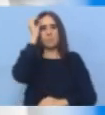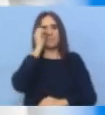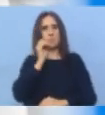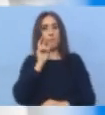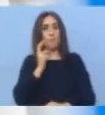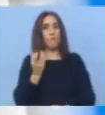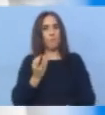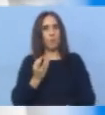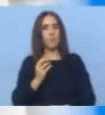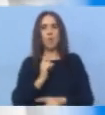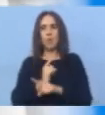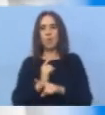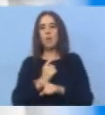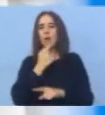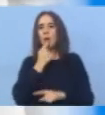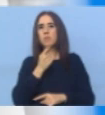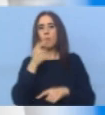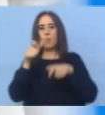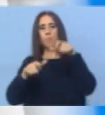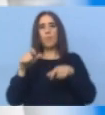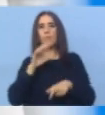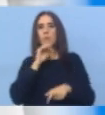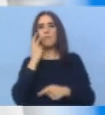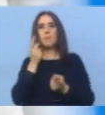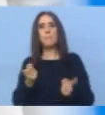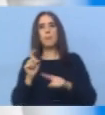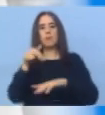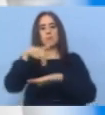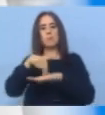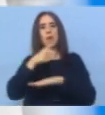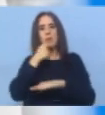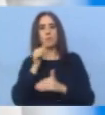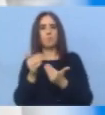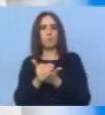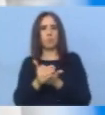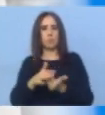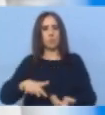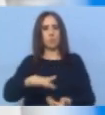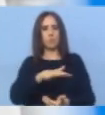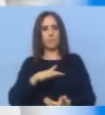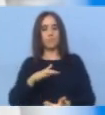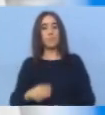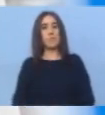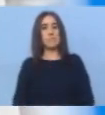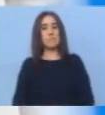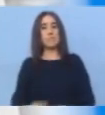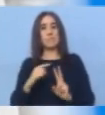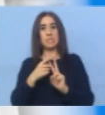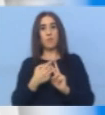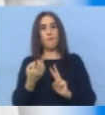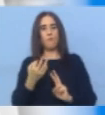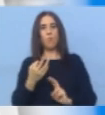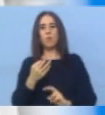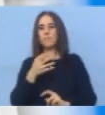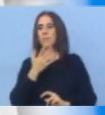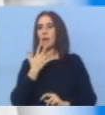visto, enquanto o Filho do Homem não ressuscitasse dos mortos. Eles guardaram a recomendação,